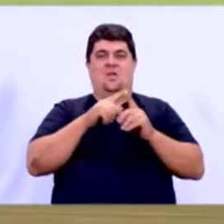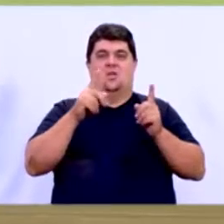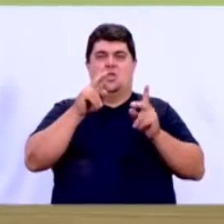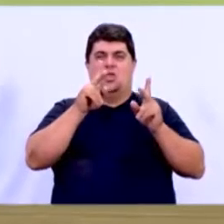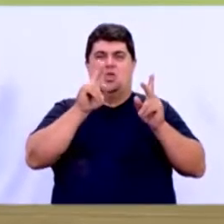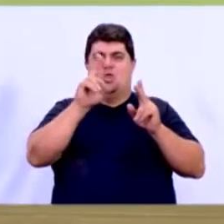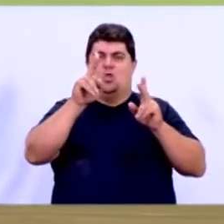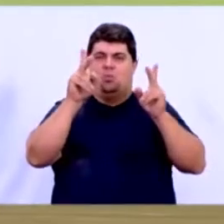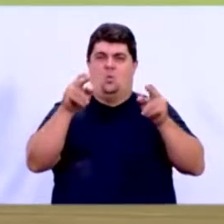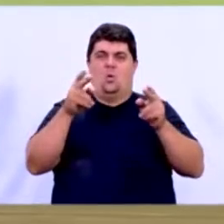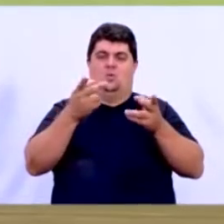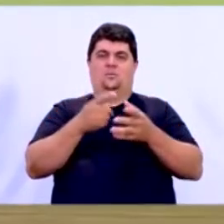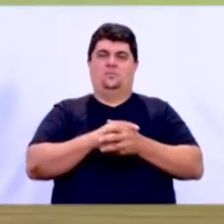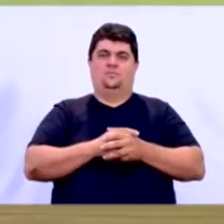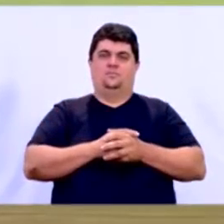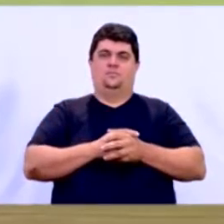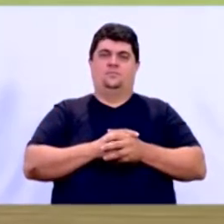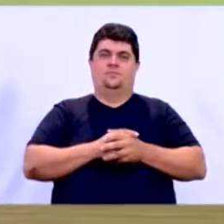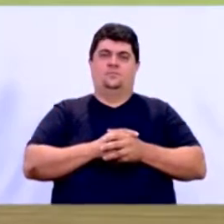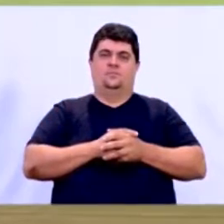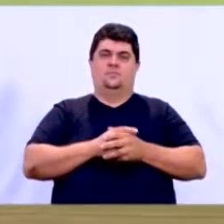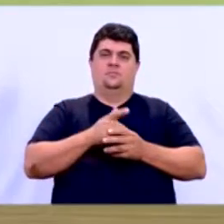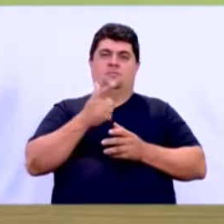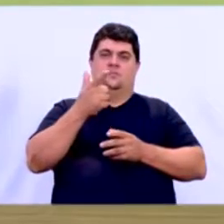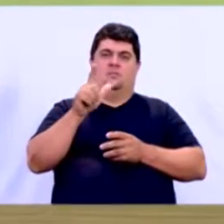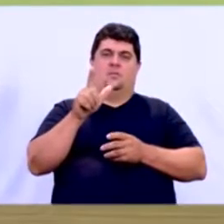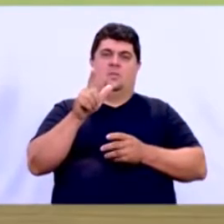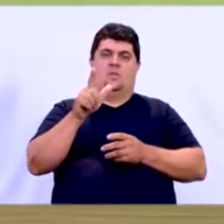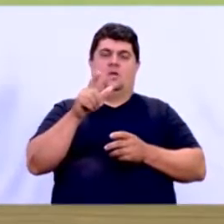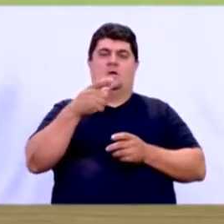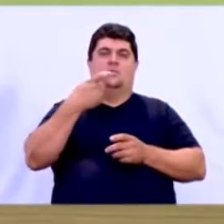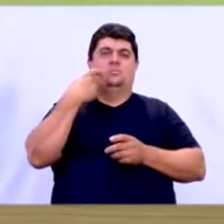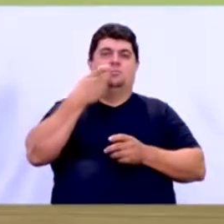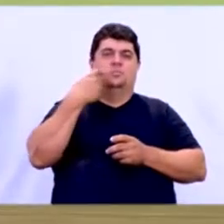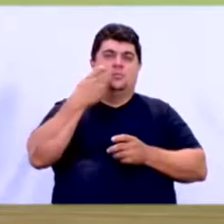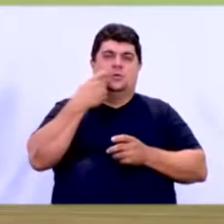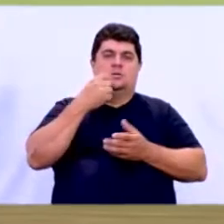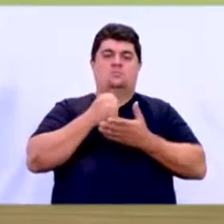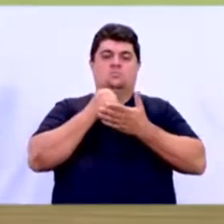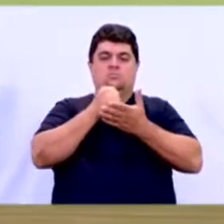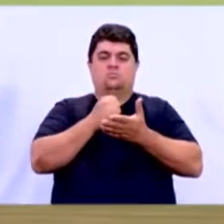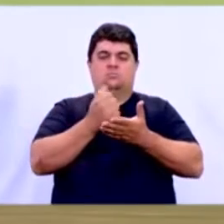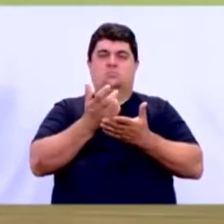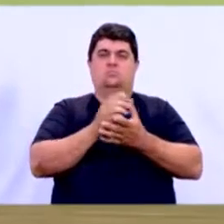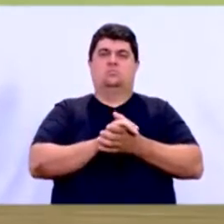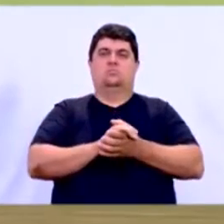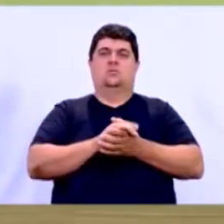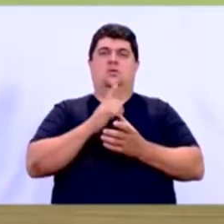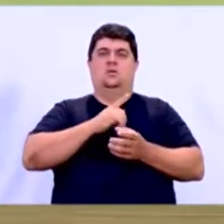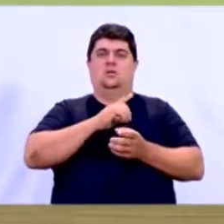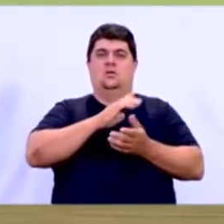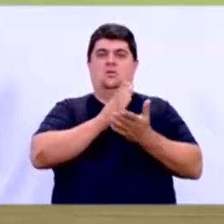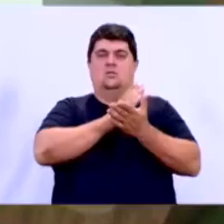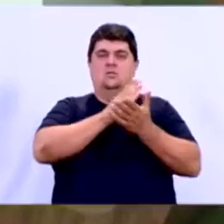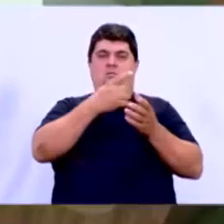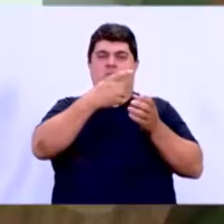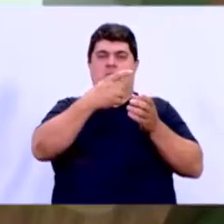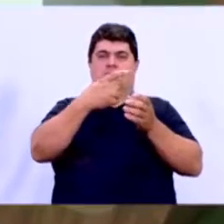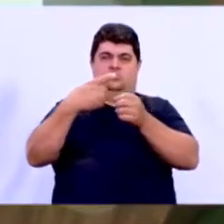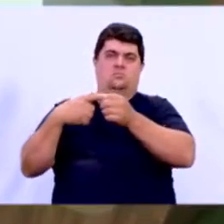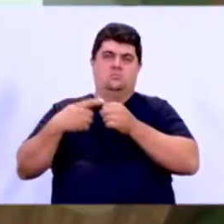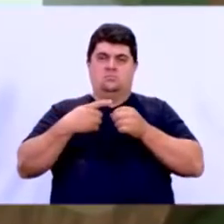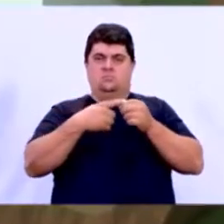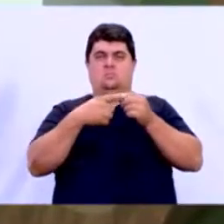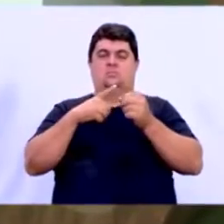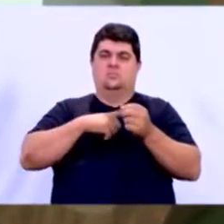mesmo nome mesmo. Então seria outra atividade na área de piscicultura, né, assistência técnica, que tem algumas regiões de Rondônia que tem